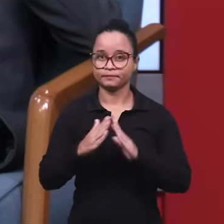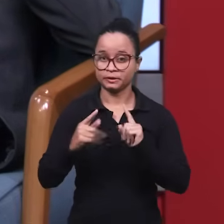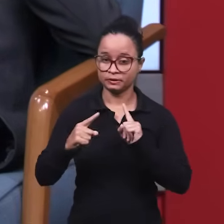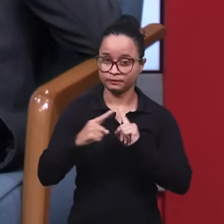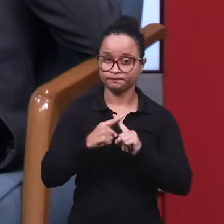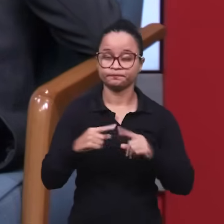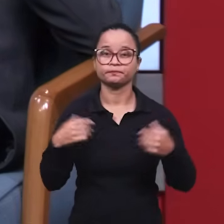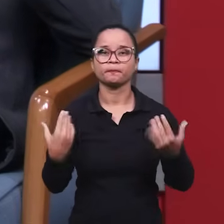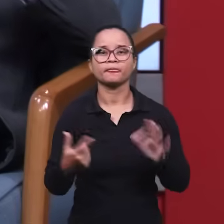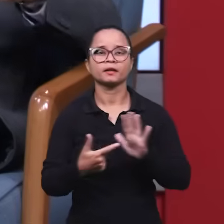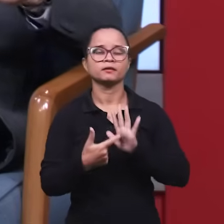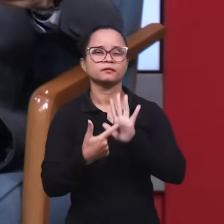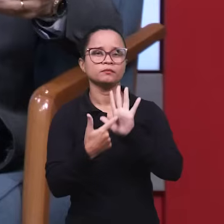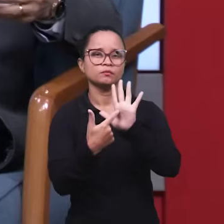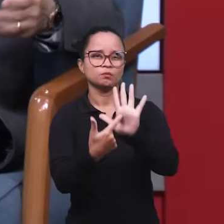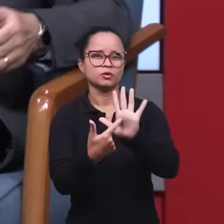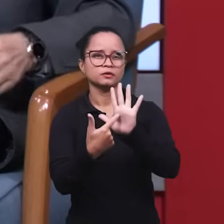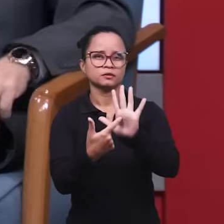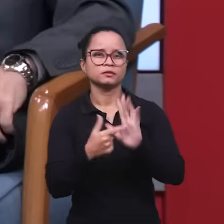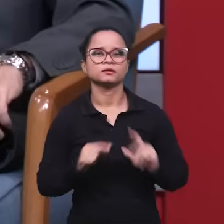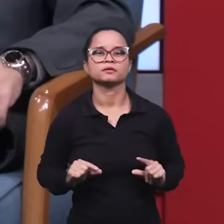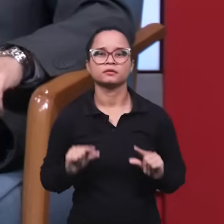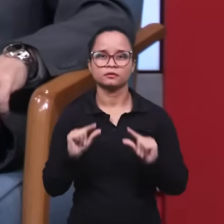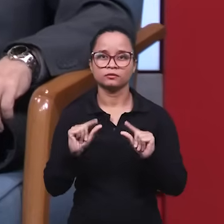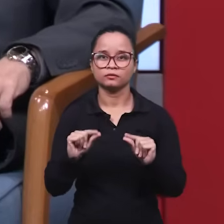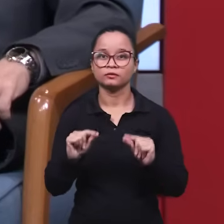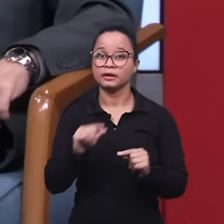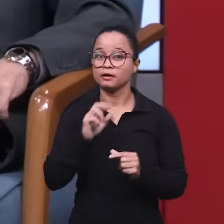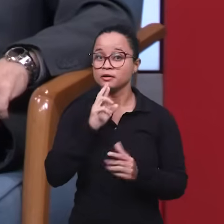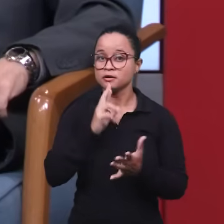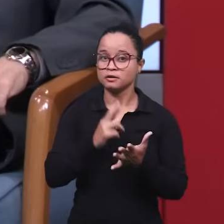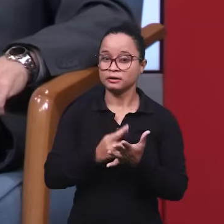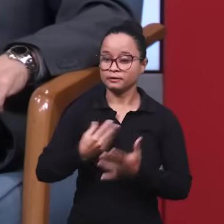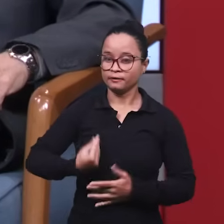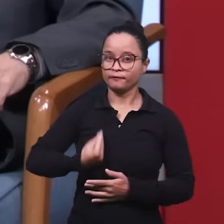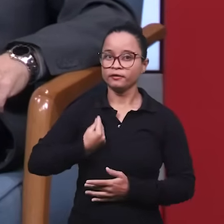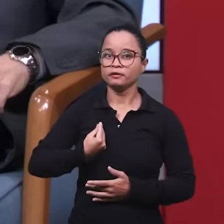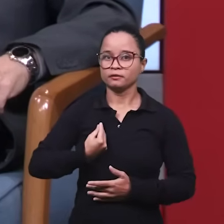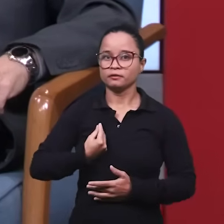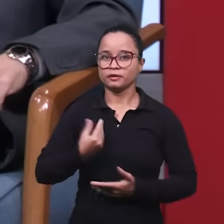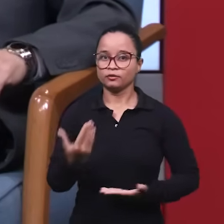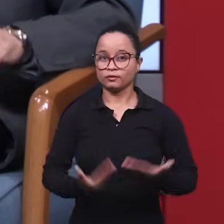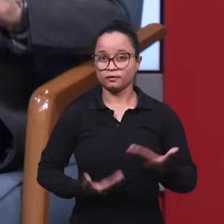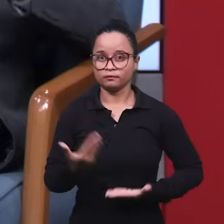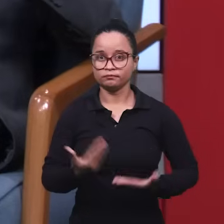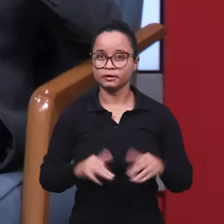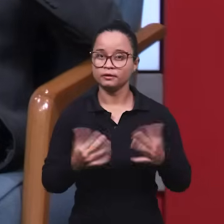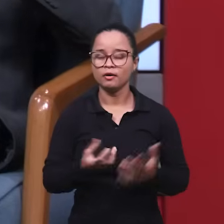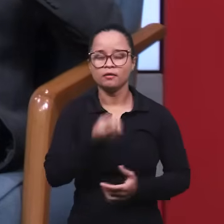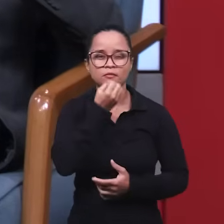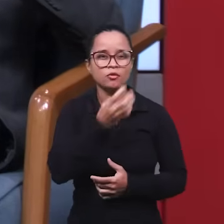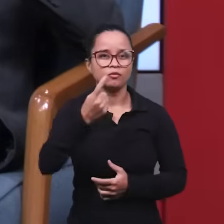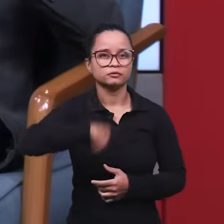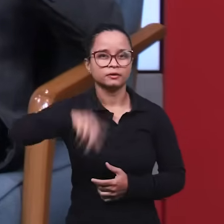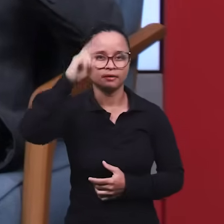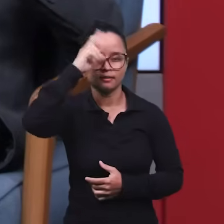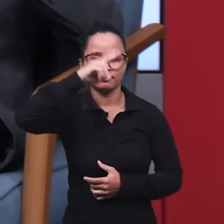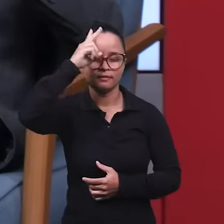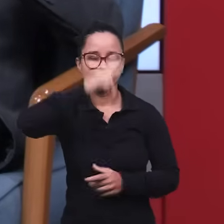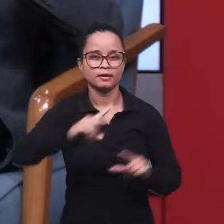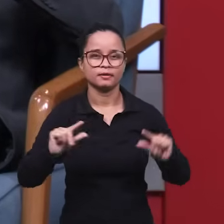ele mostra as evidências dos dons espirituais na vida da igreja. É bom